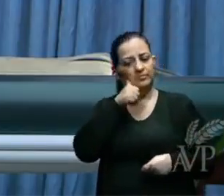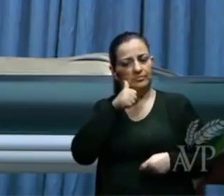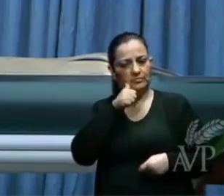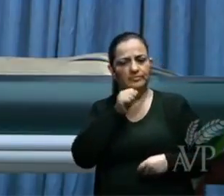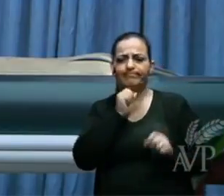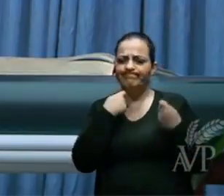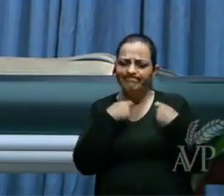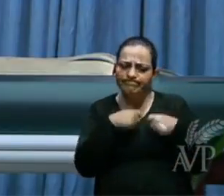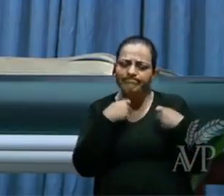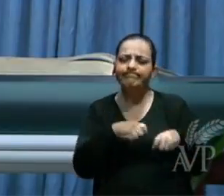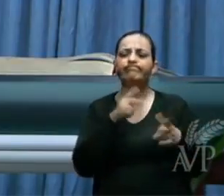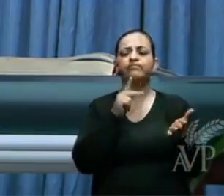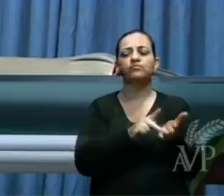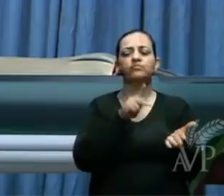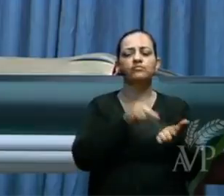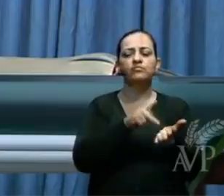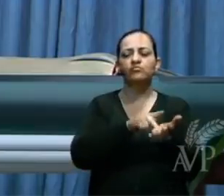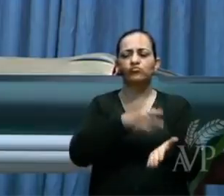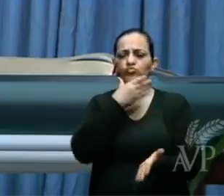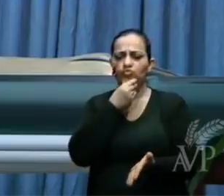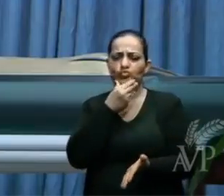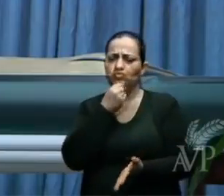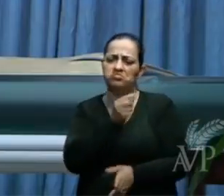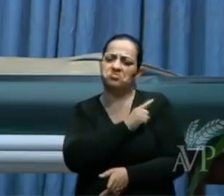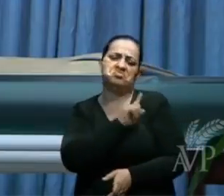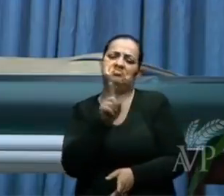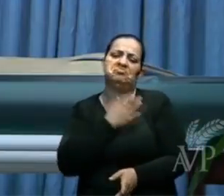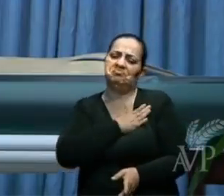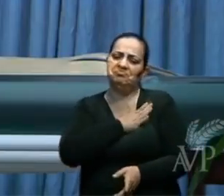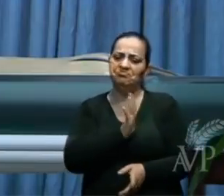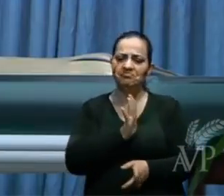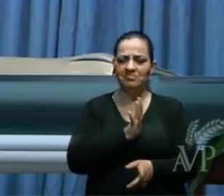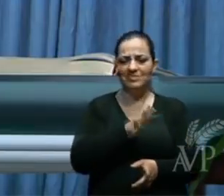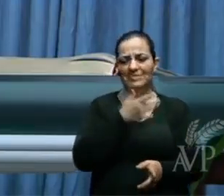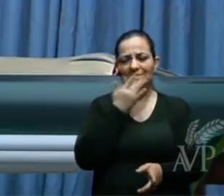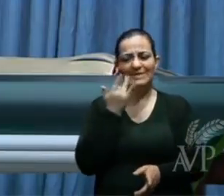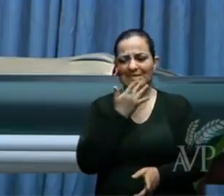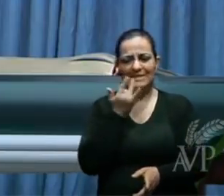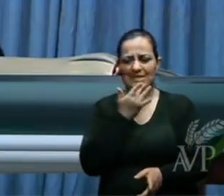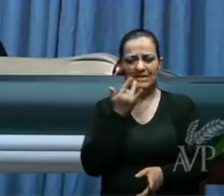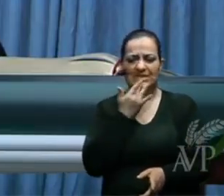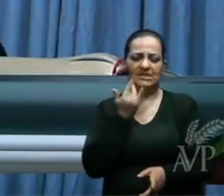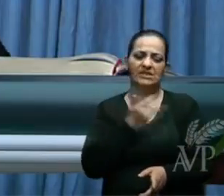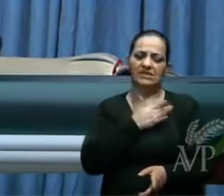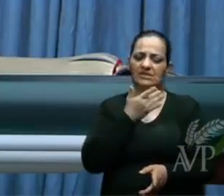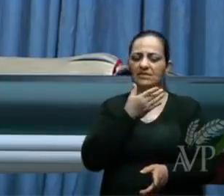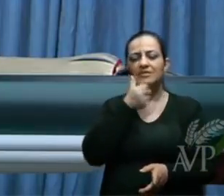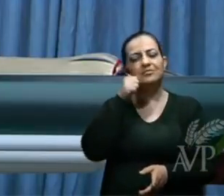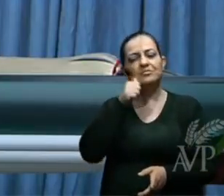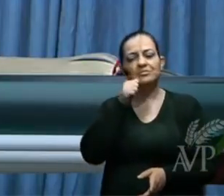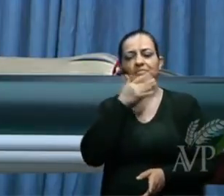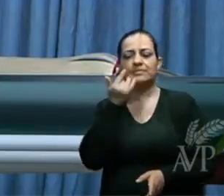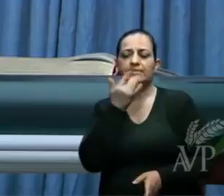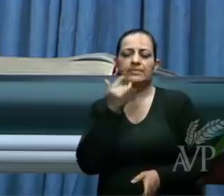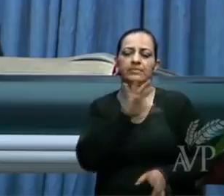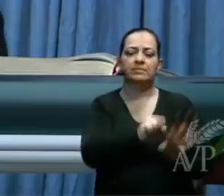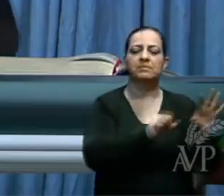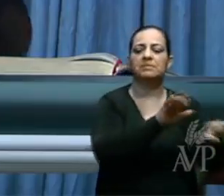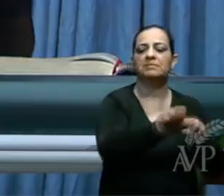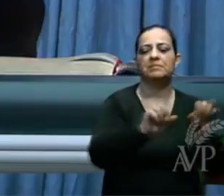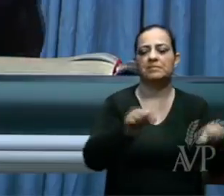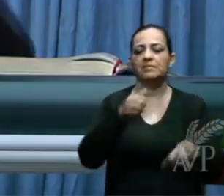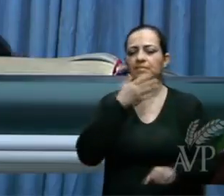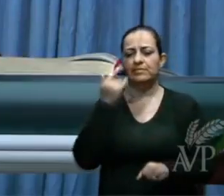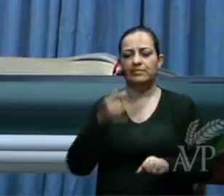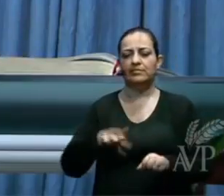porque o verdadeiro homem não gosta da coisa fácil oferecida não e assim também